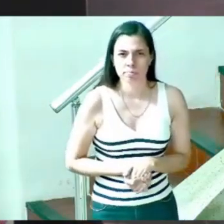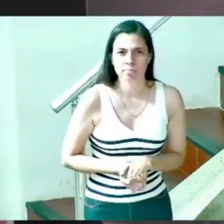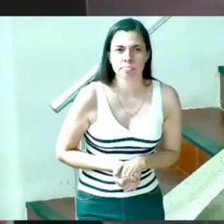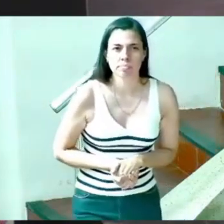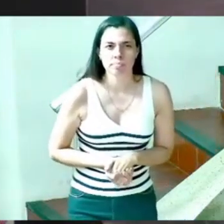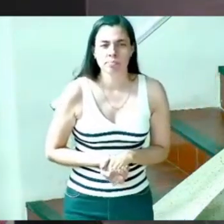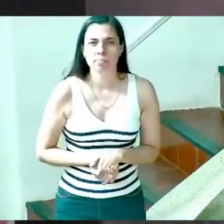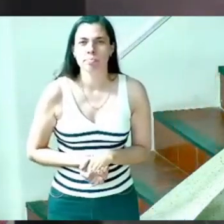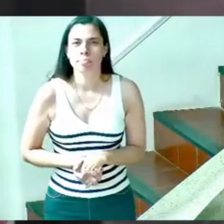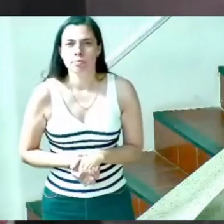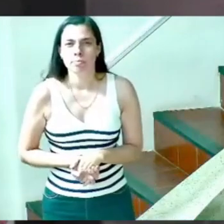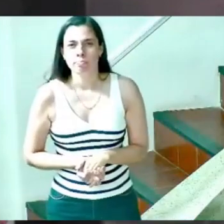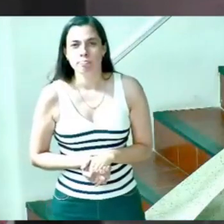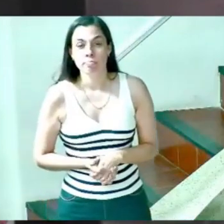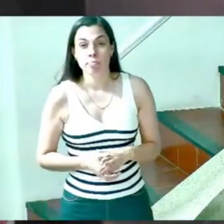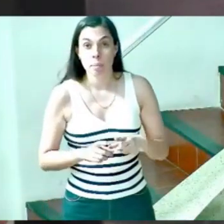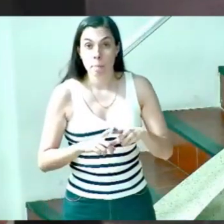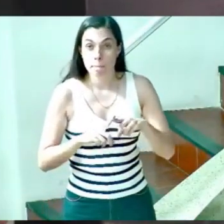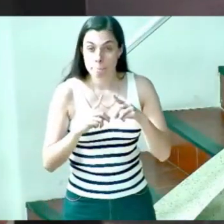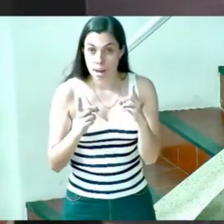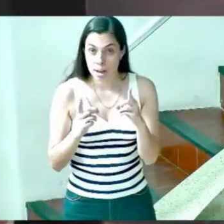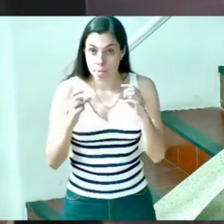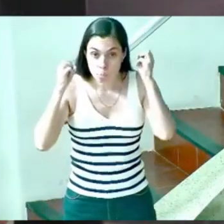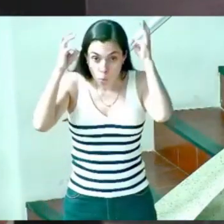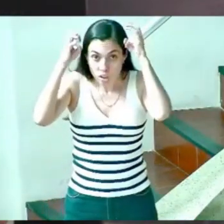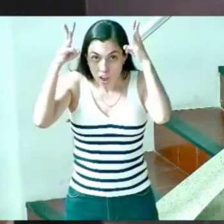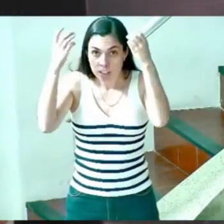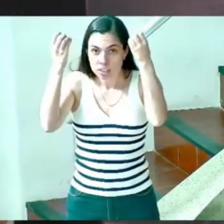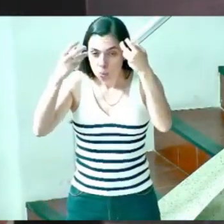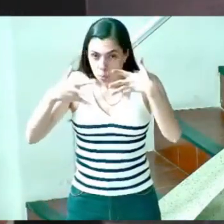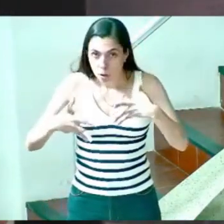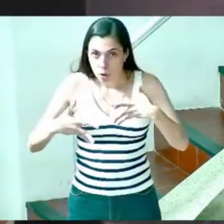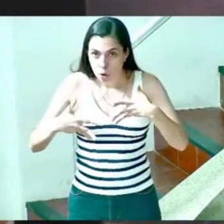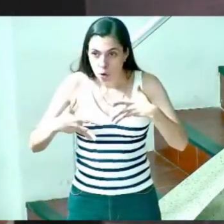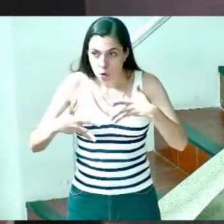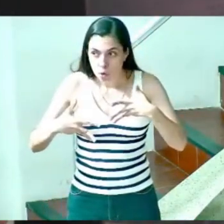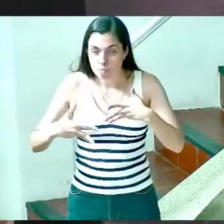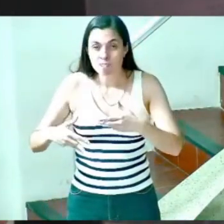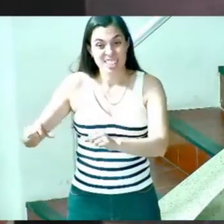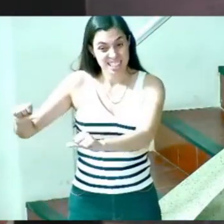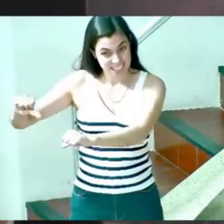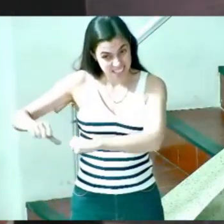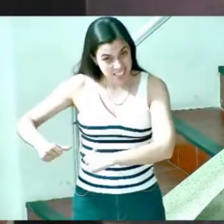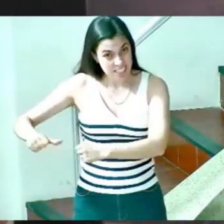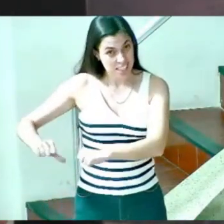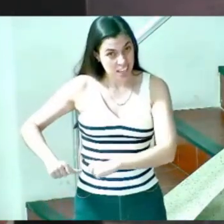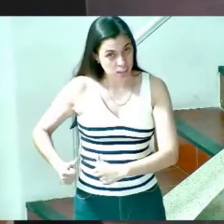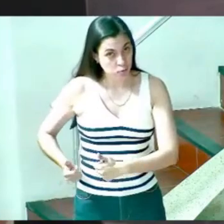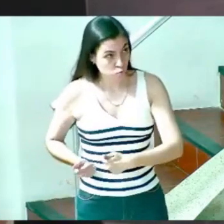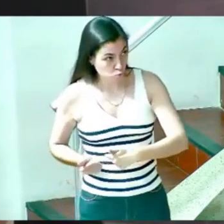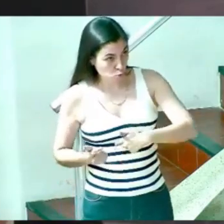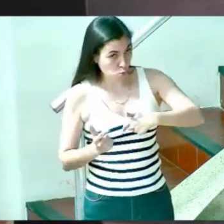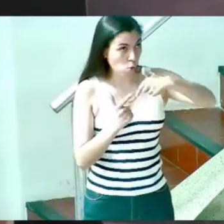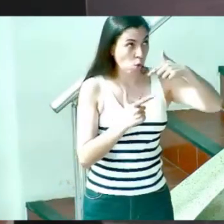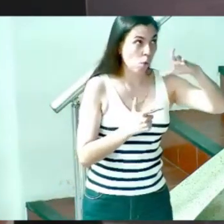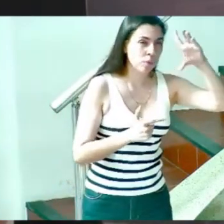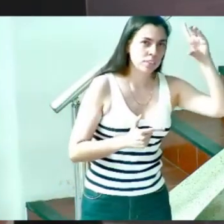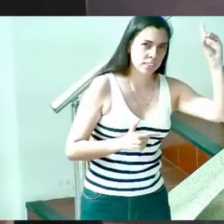Nas palavras de Moisés, eles estavam testando a Deus. Na realidade, eles estavam tentando e provocando a ira de Deus.